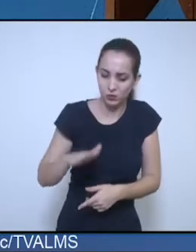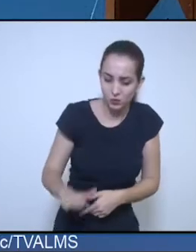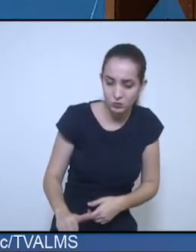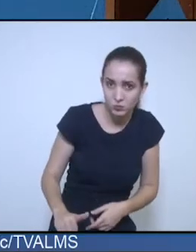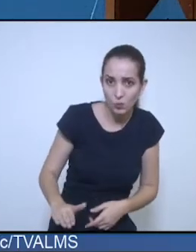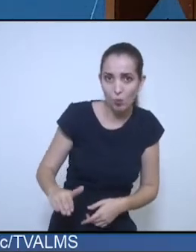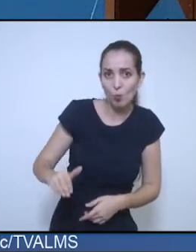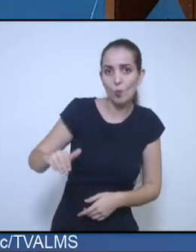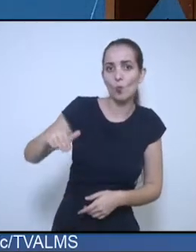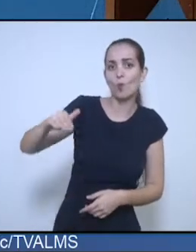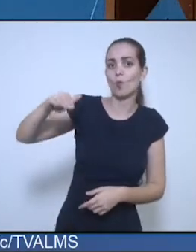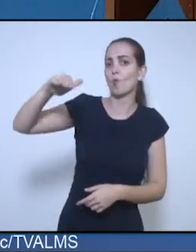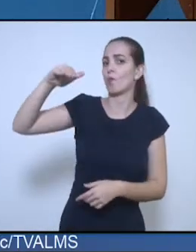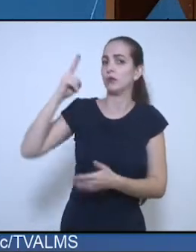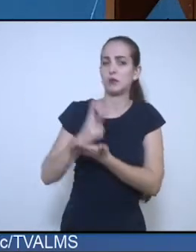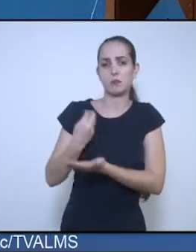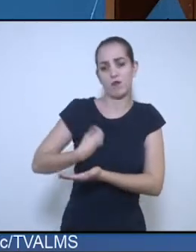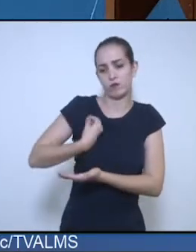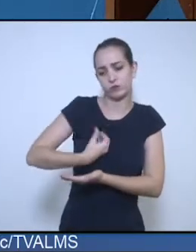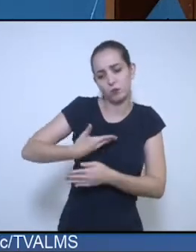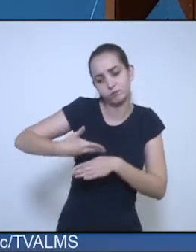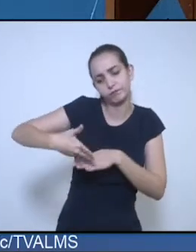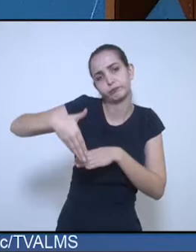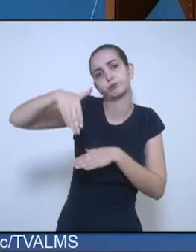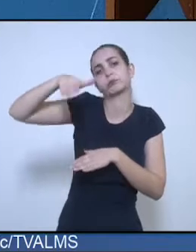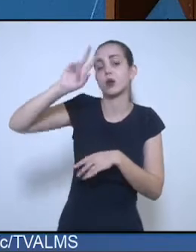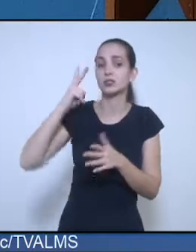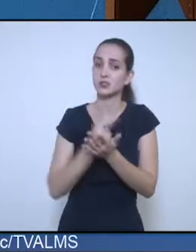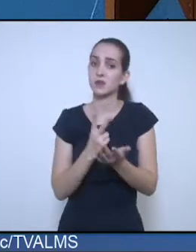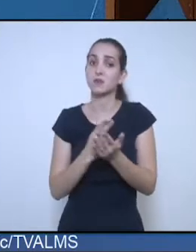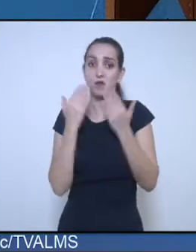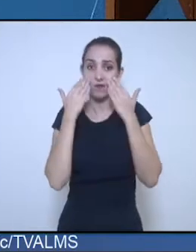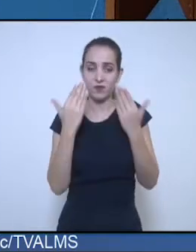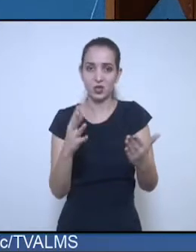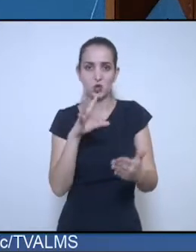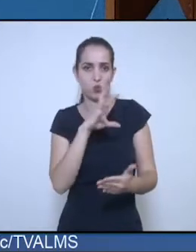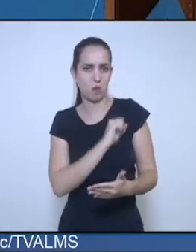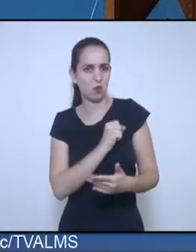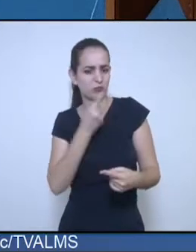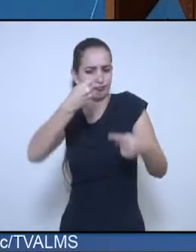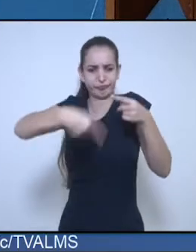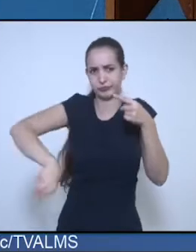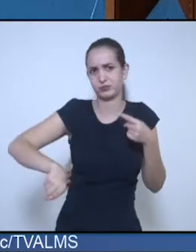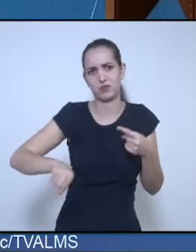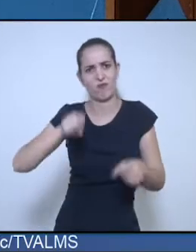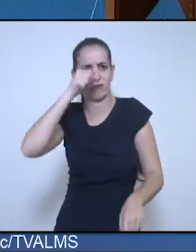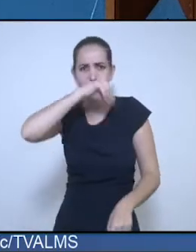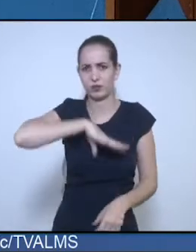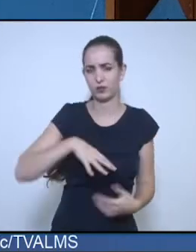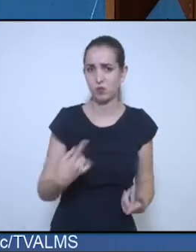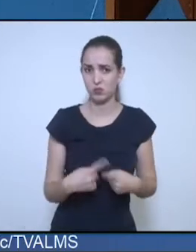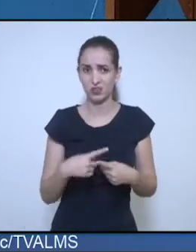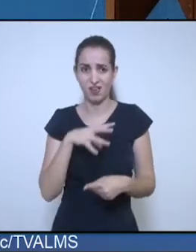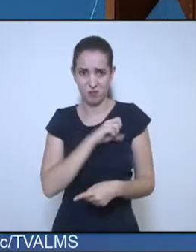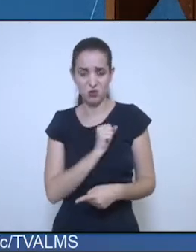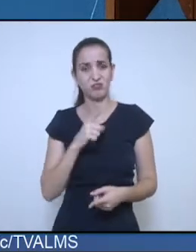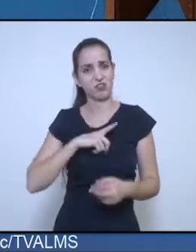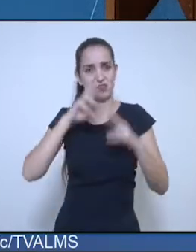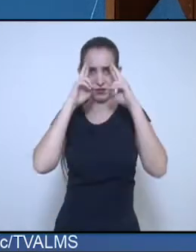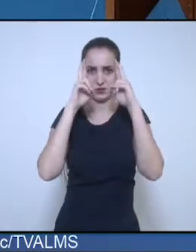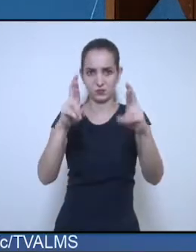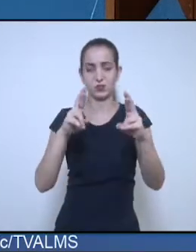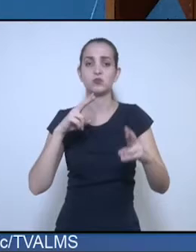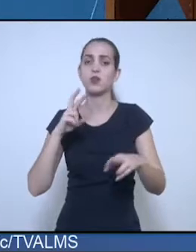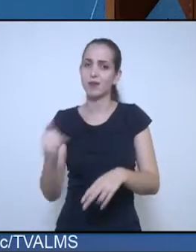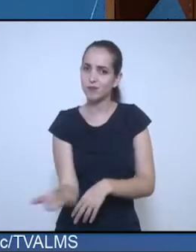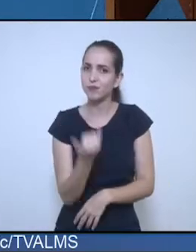adolescência, em todas as fases da vida, de que o amor é incompatível com a violência. Quem ama, respeita. E é importante